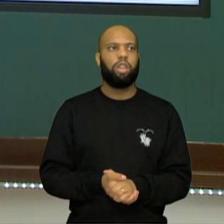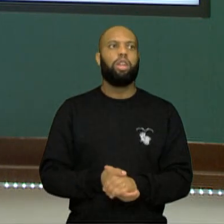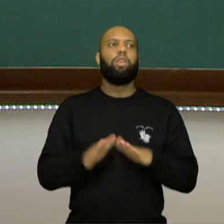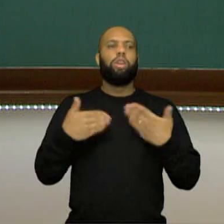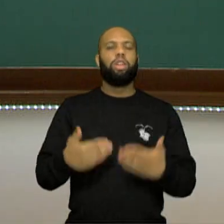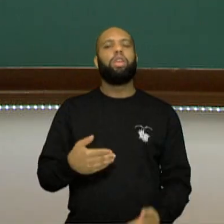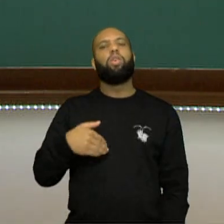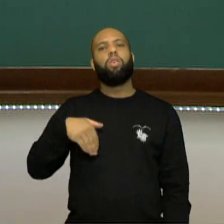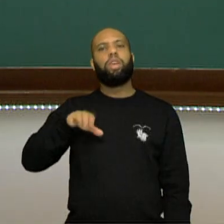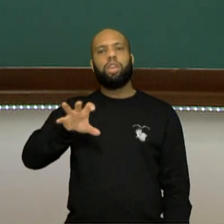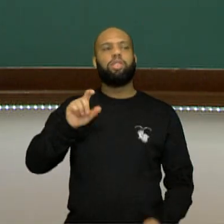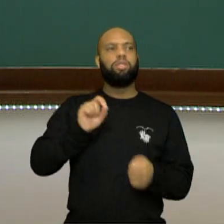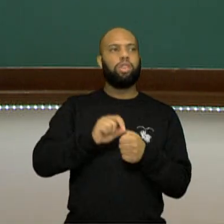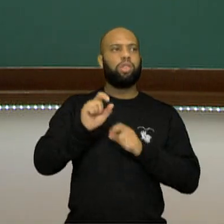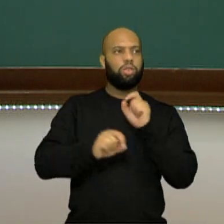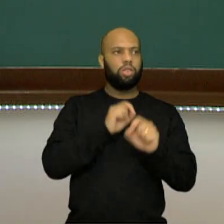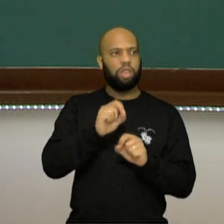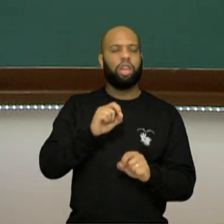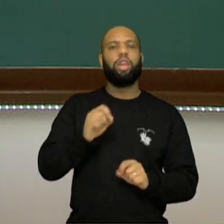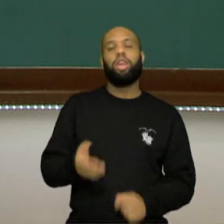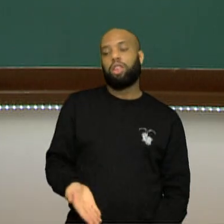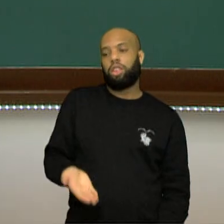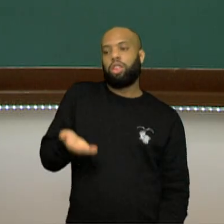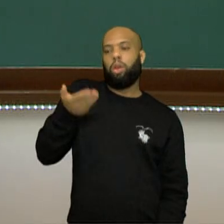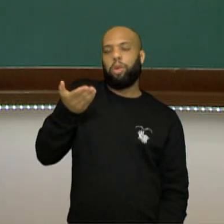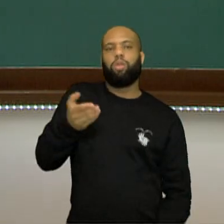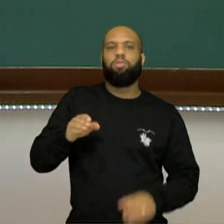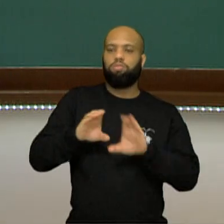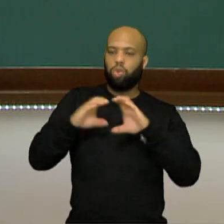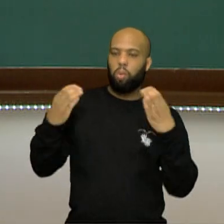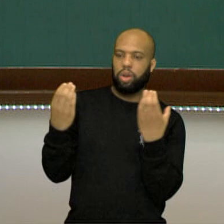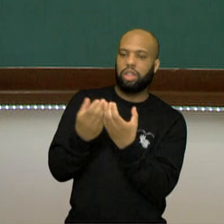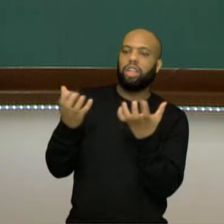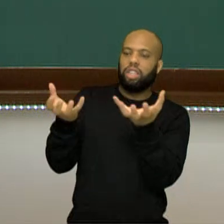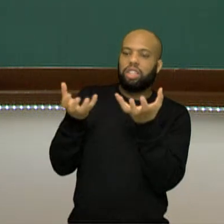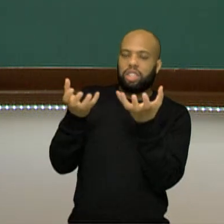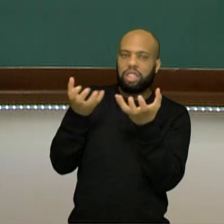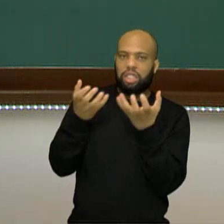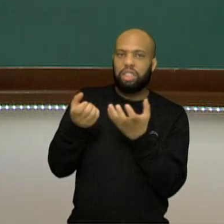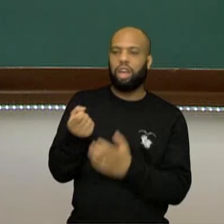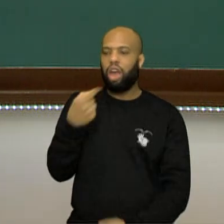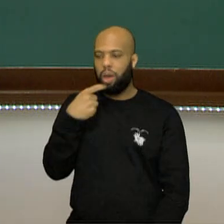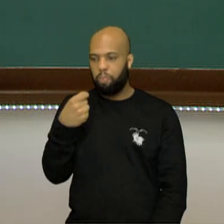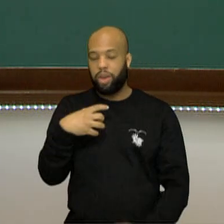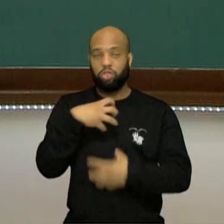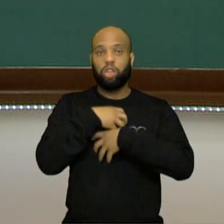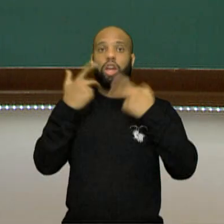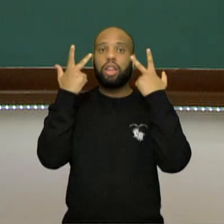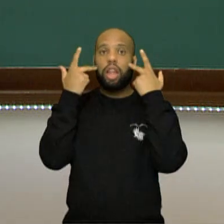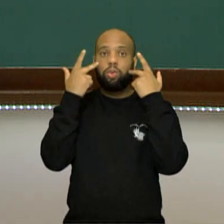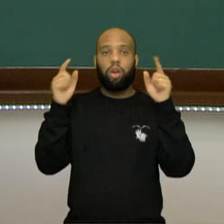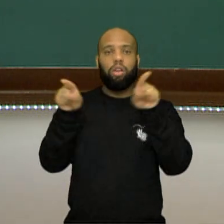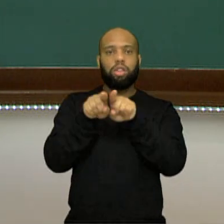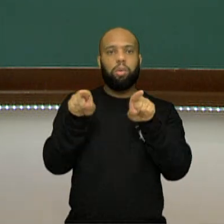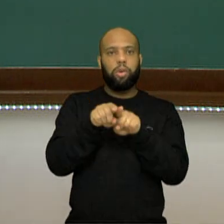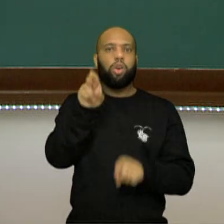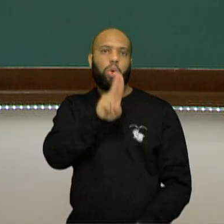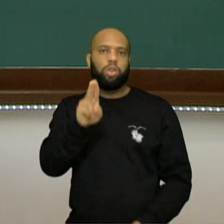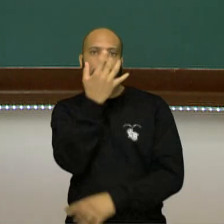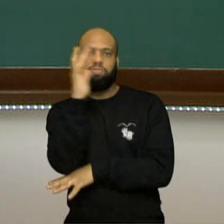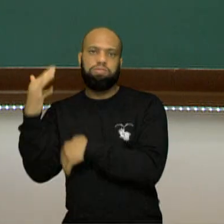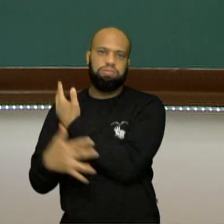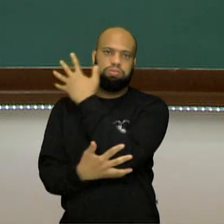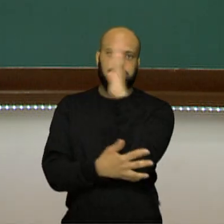Então, isso fez, né, esse aumento da comunidade no interesse de medicamentos naturais, no uso de plantas medicinais e